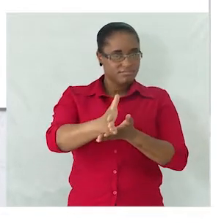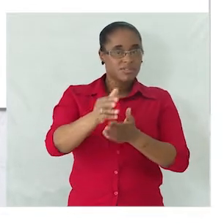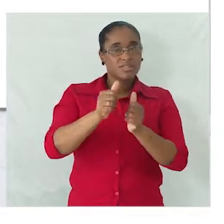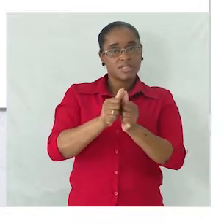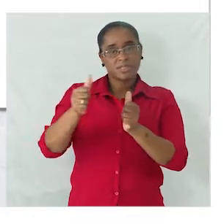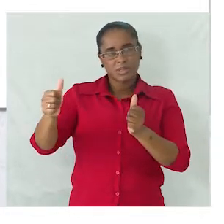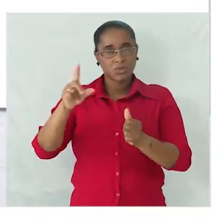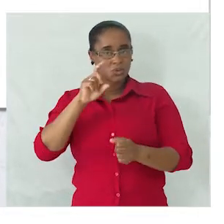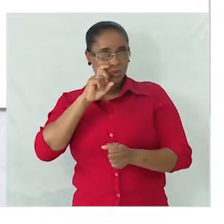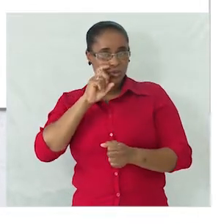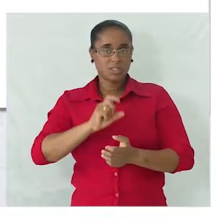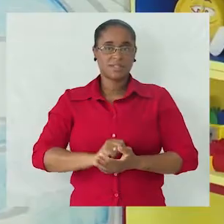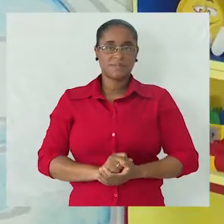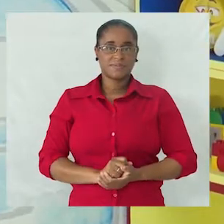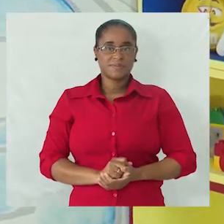distância segura.